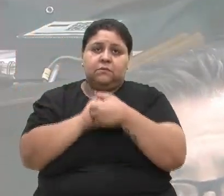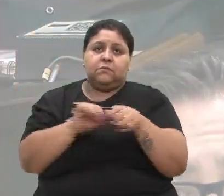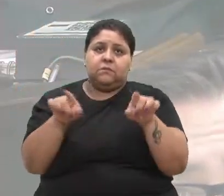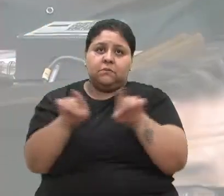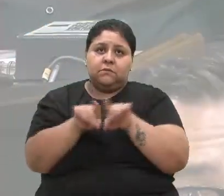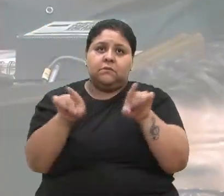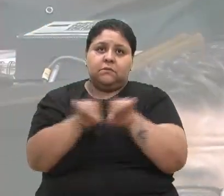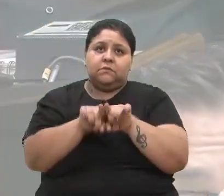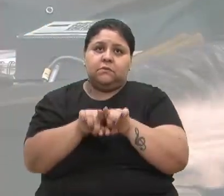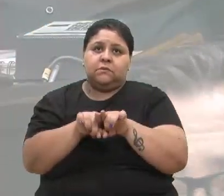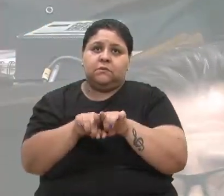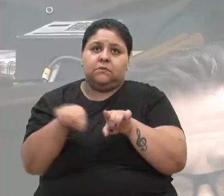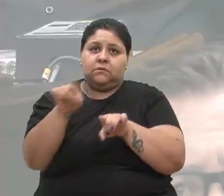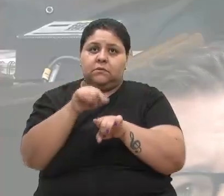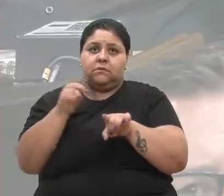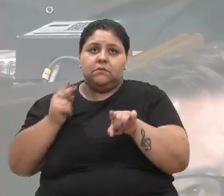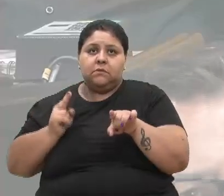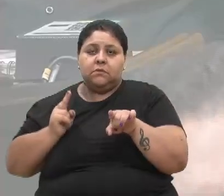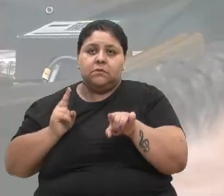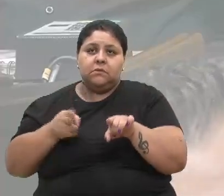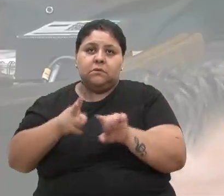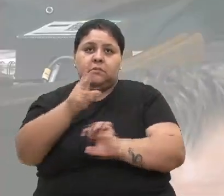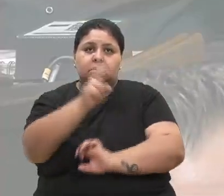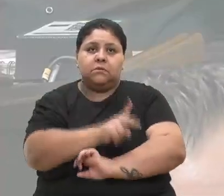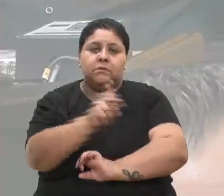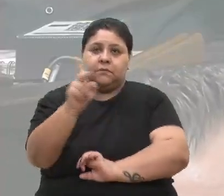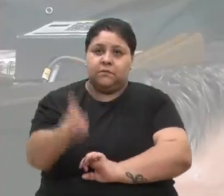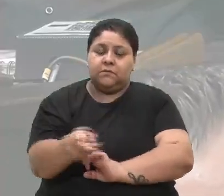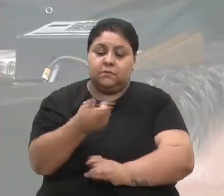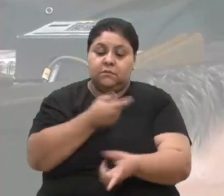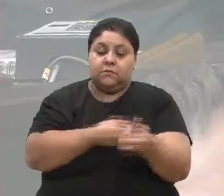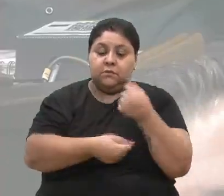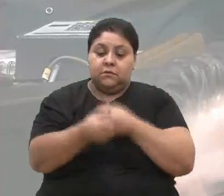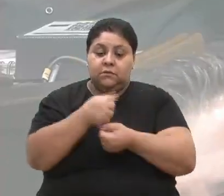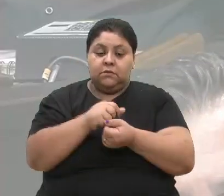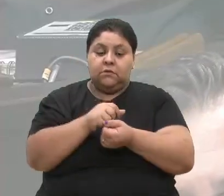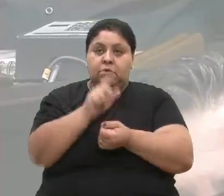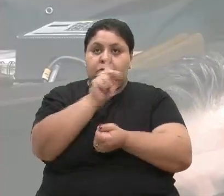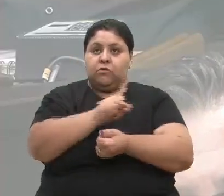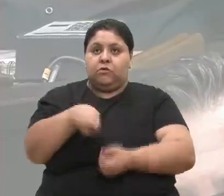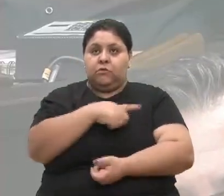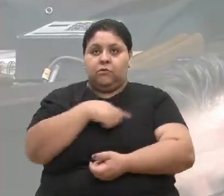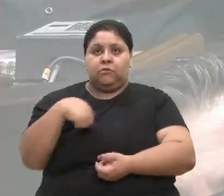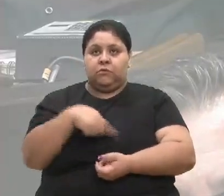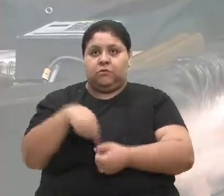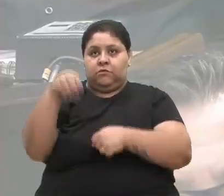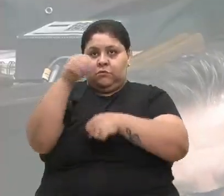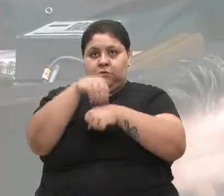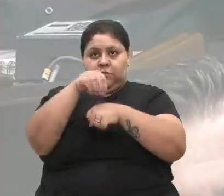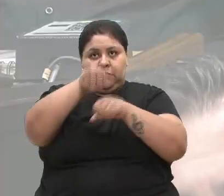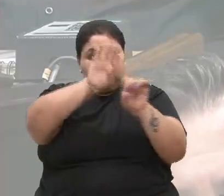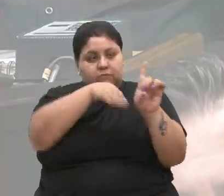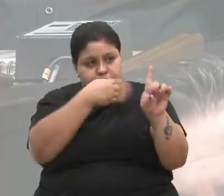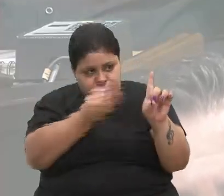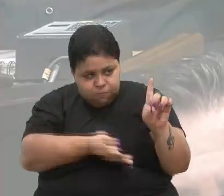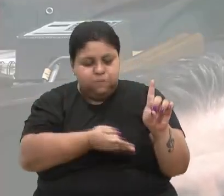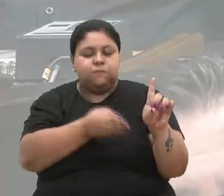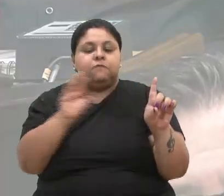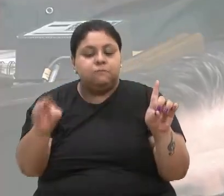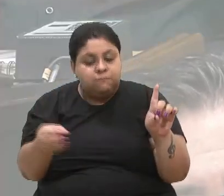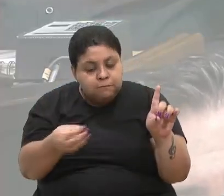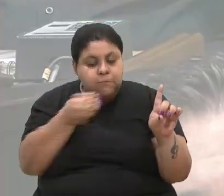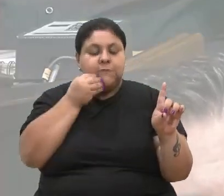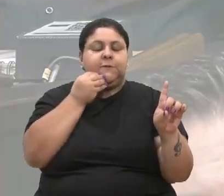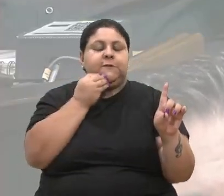também o nosso sempre professor, economista Zanquim, por esta proposição. Uma